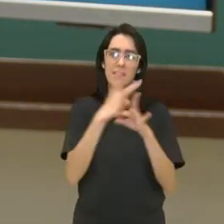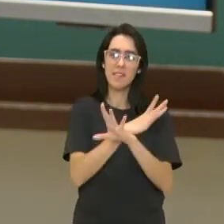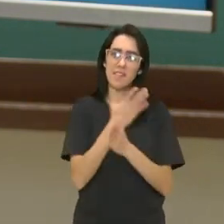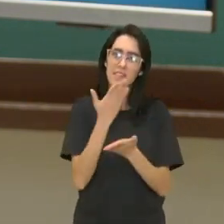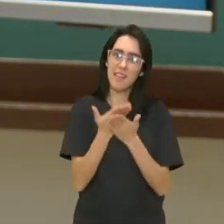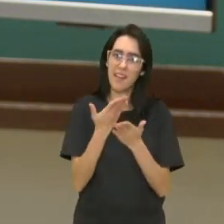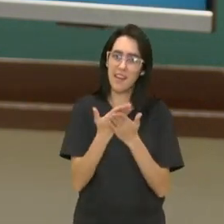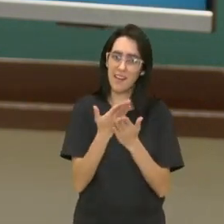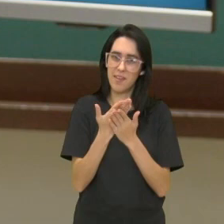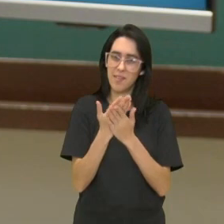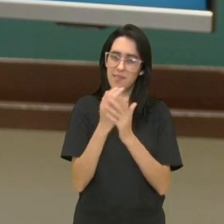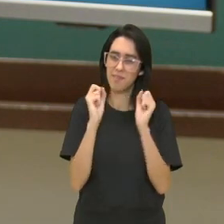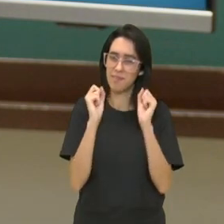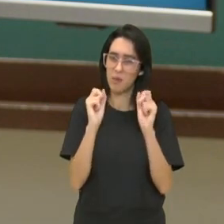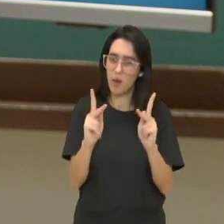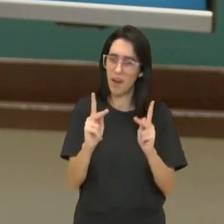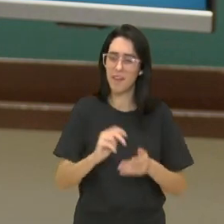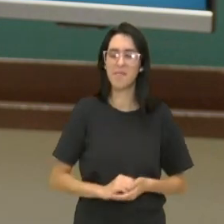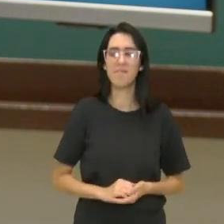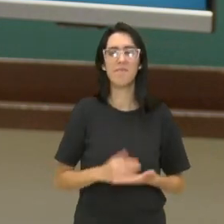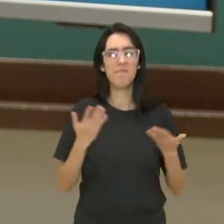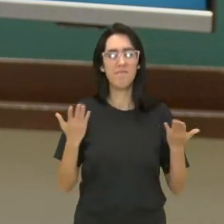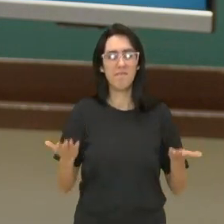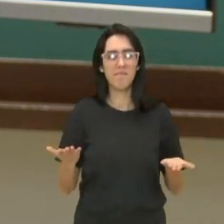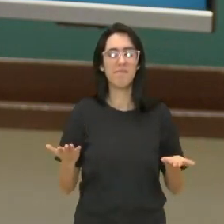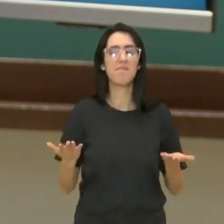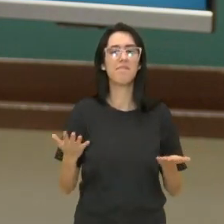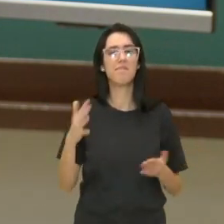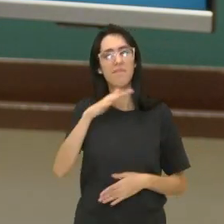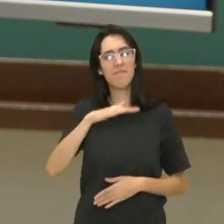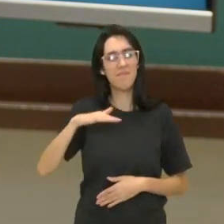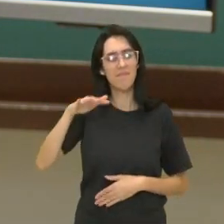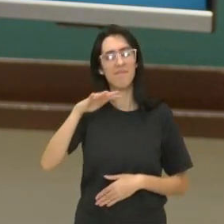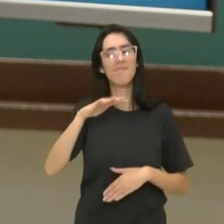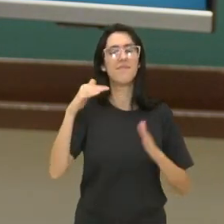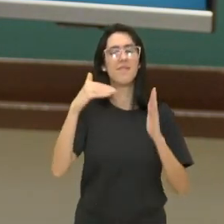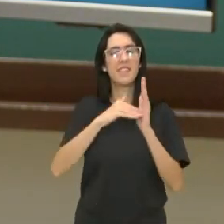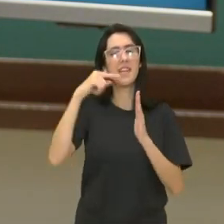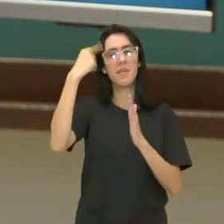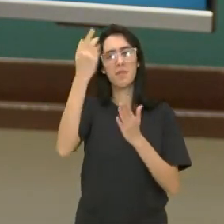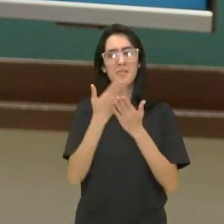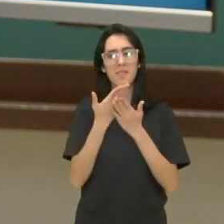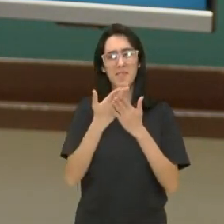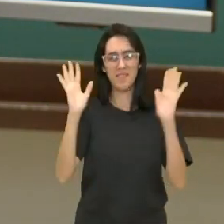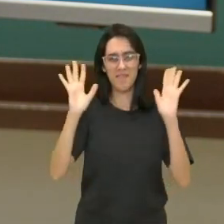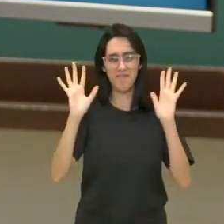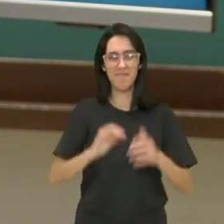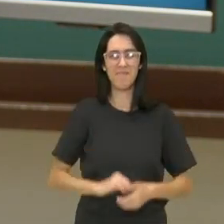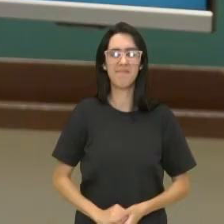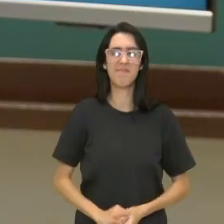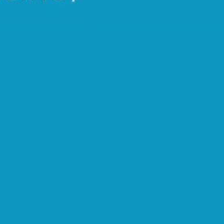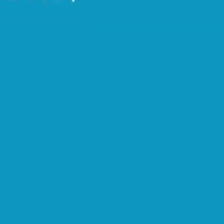terminamos a nossa aula. Então, chicos, hasta la próxima clase.